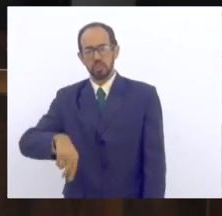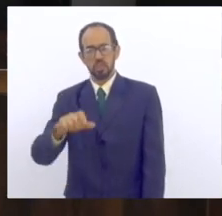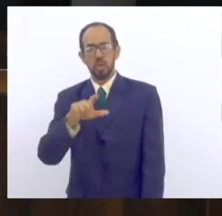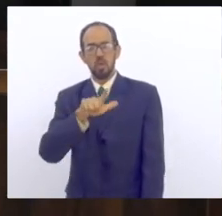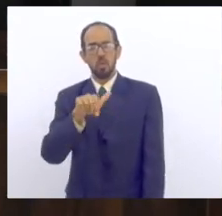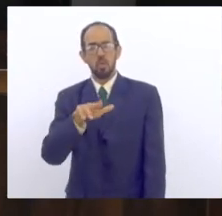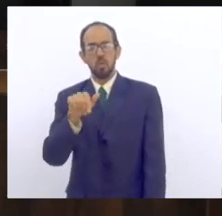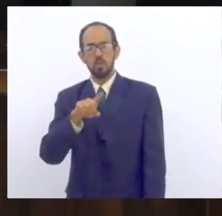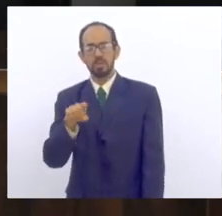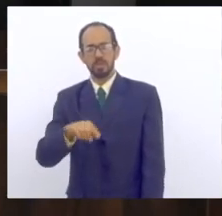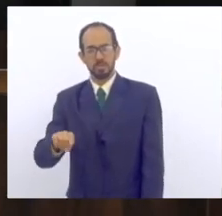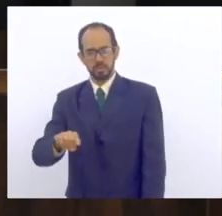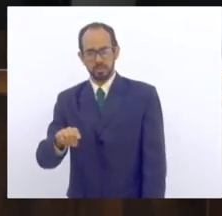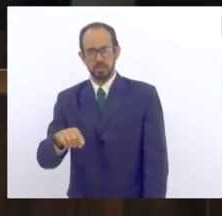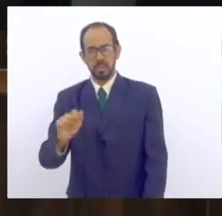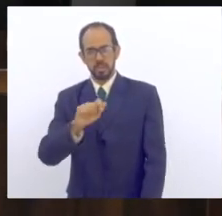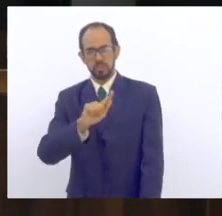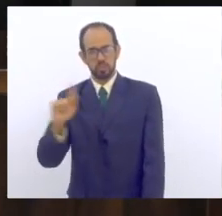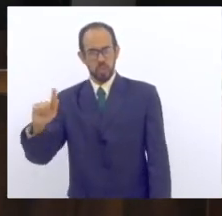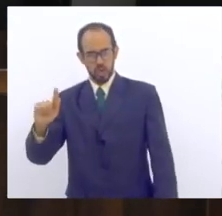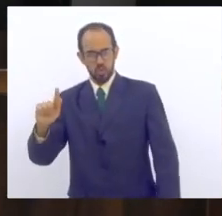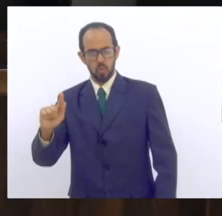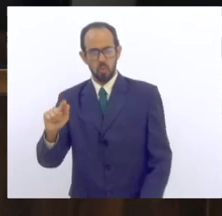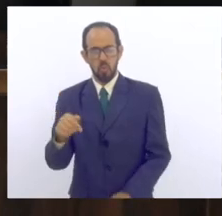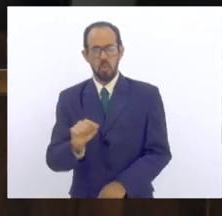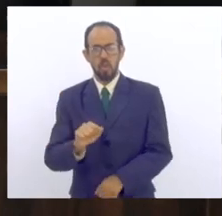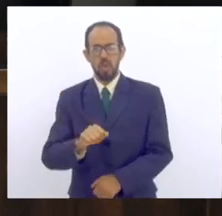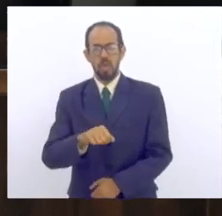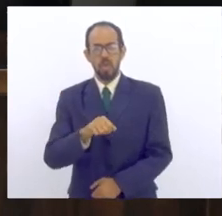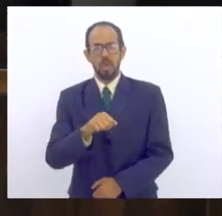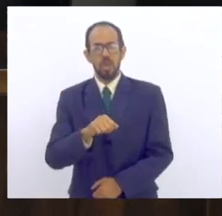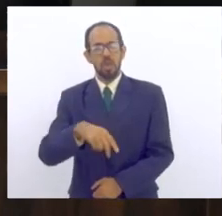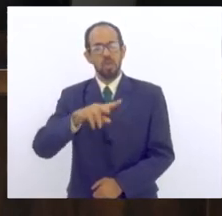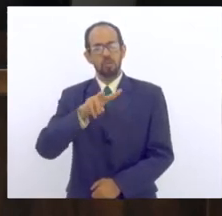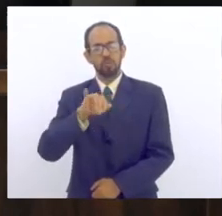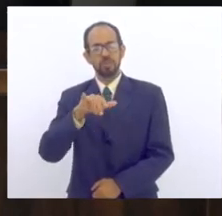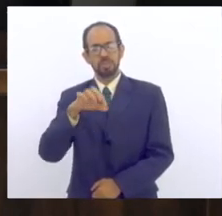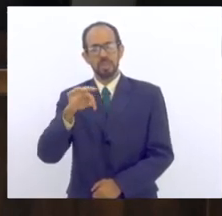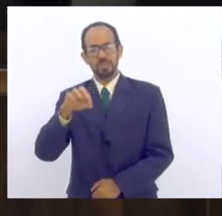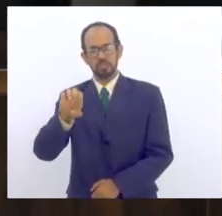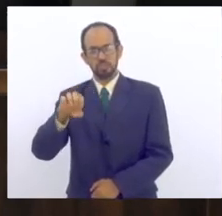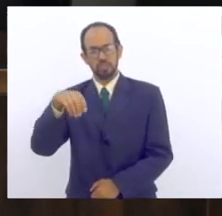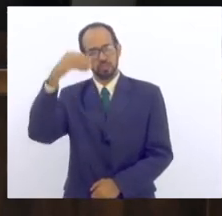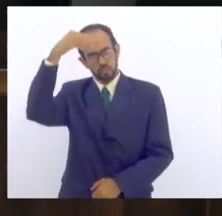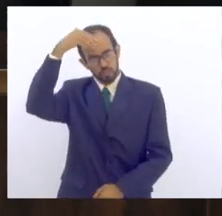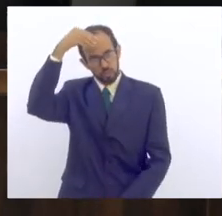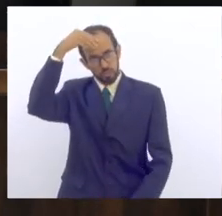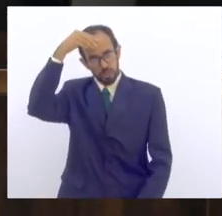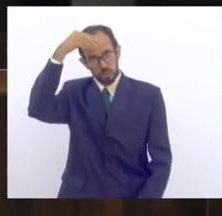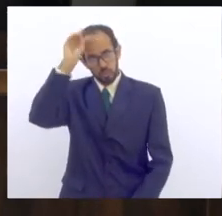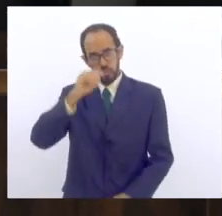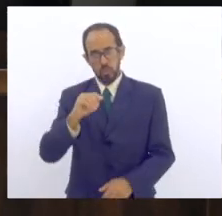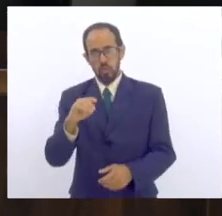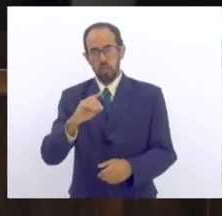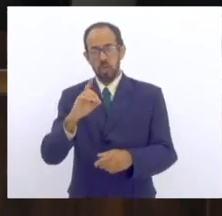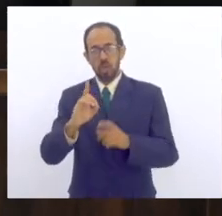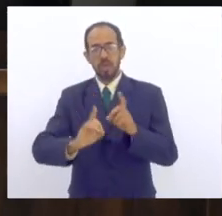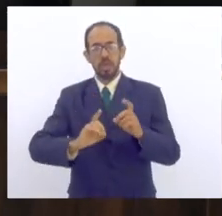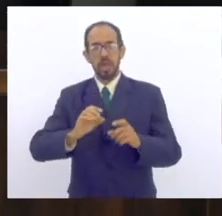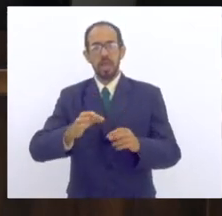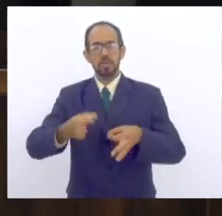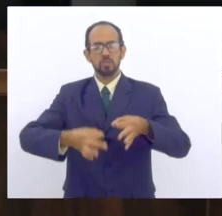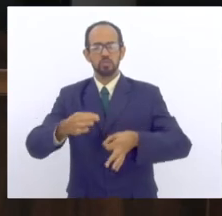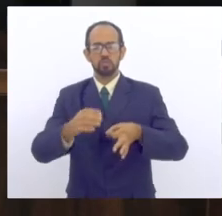Miranda genro nosso homenageado Vicente Arruda sobrinho do homenageado desembargadora Letícia sardas